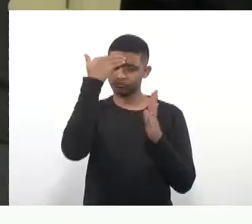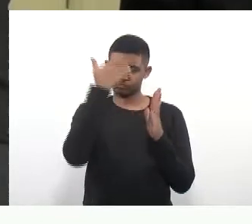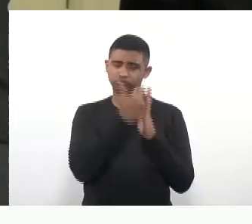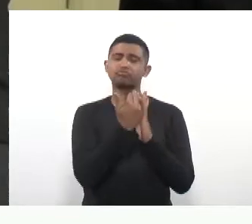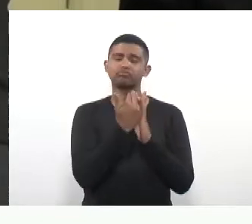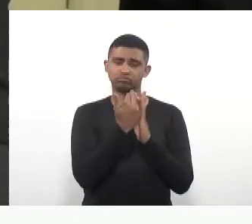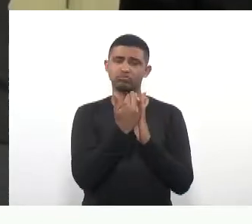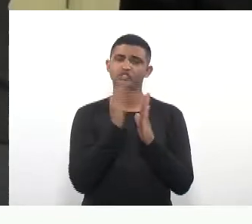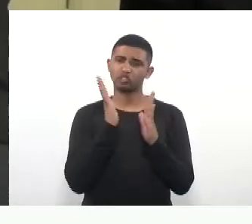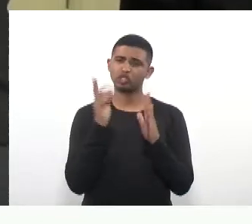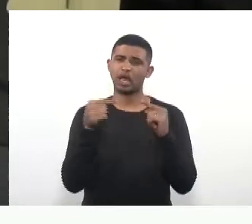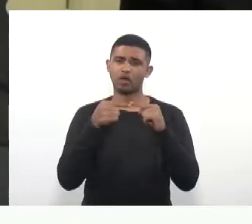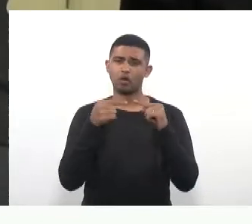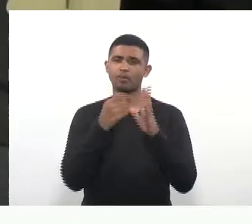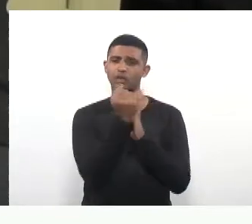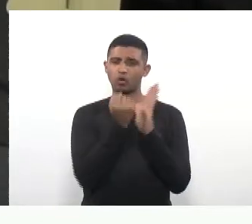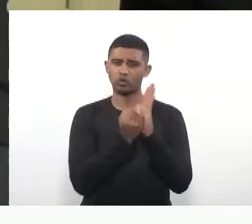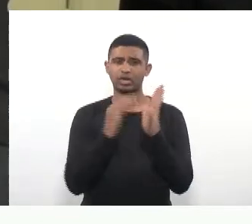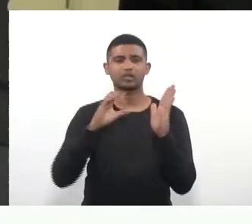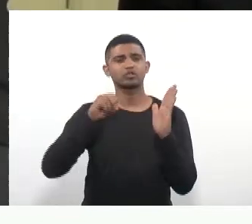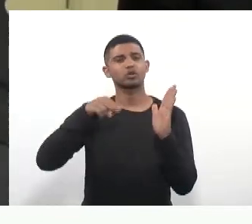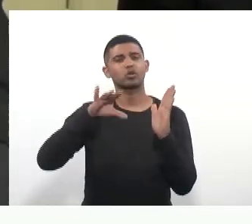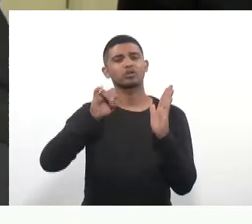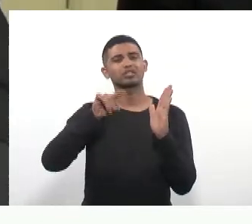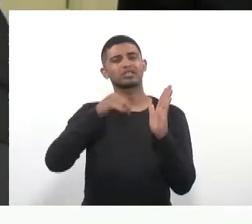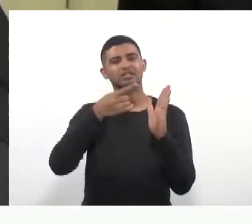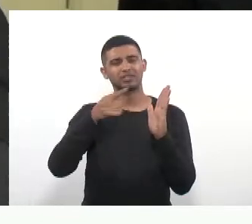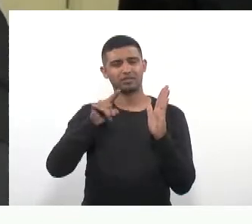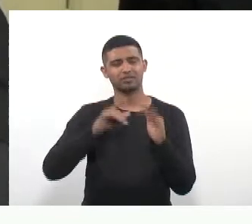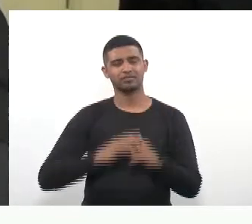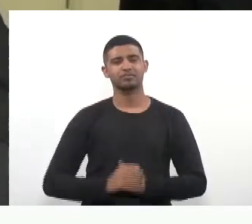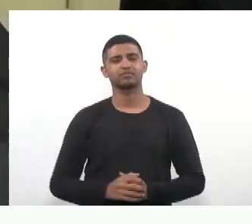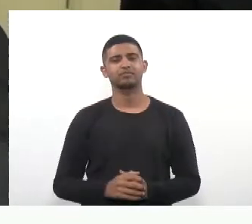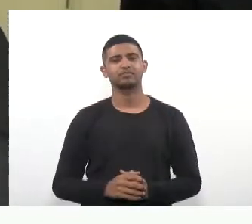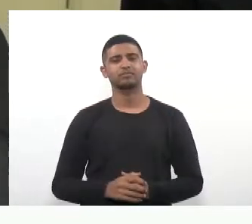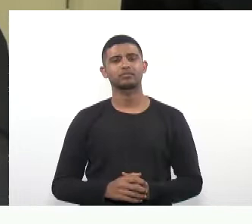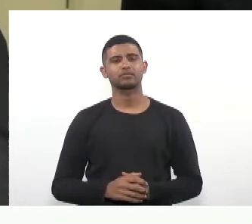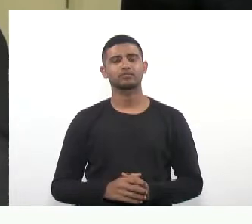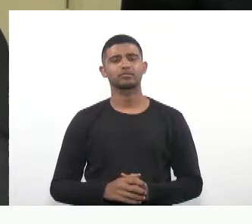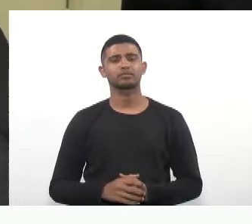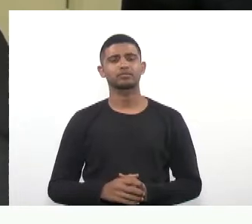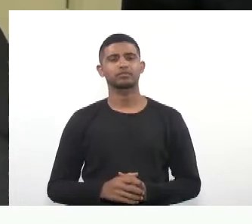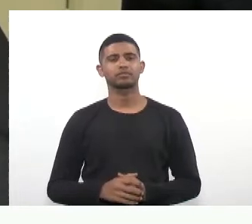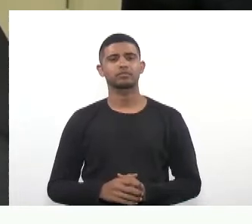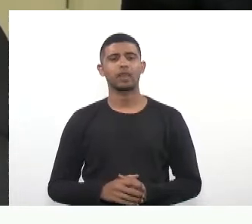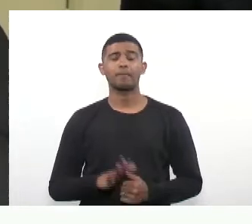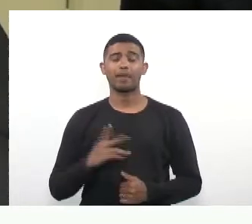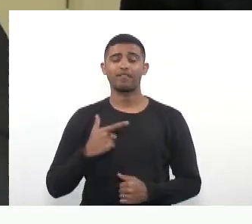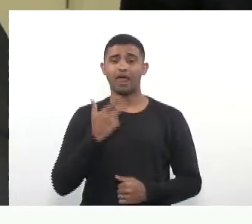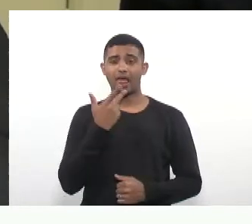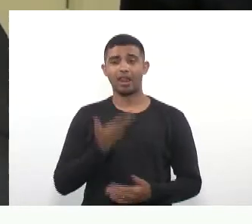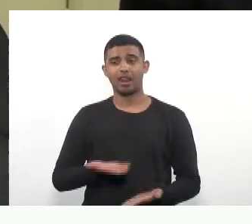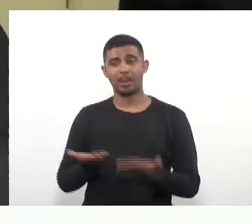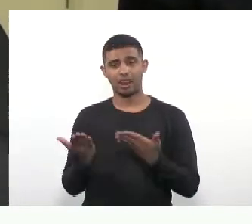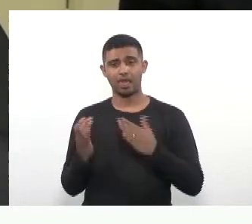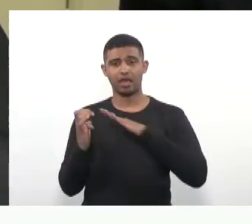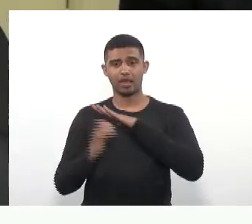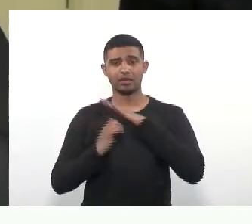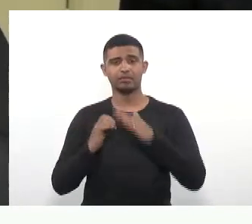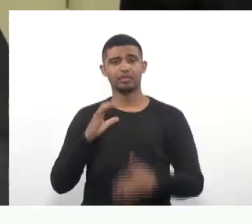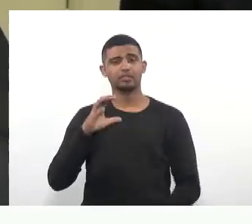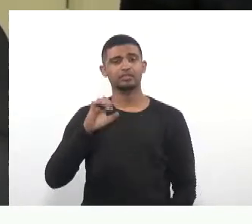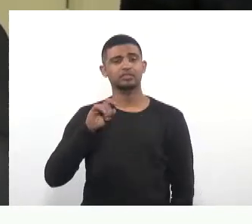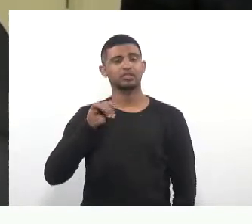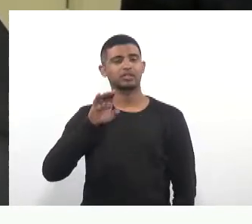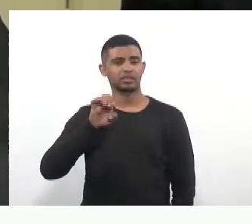está dentro do contrato de concessão. No caso da SEDAI,